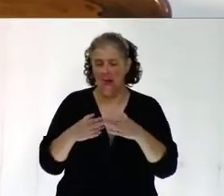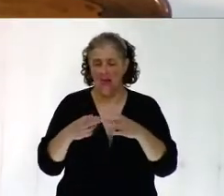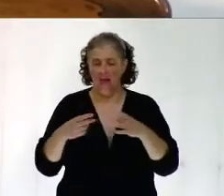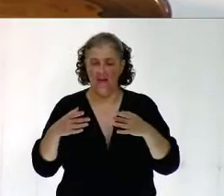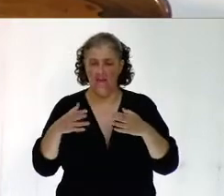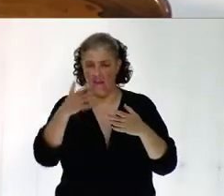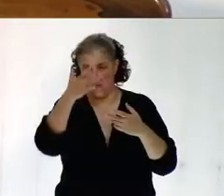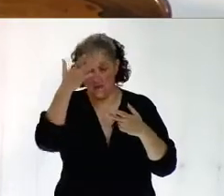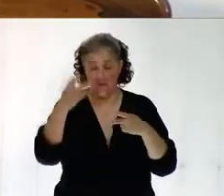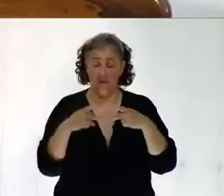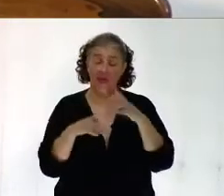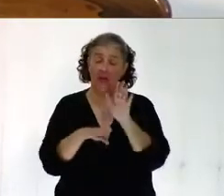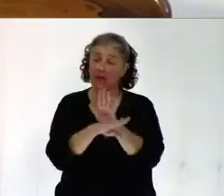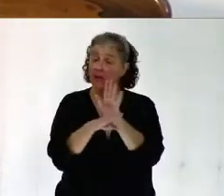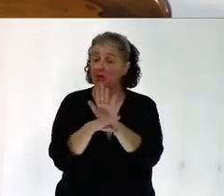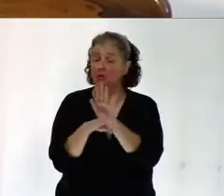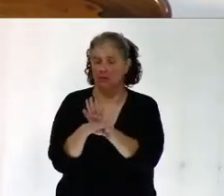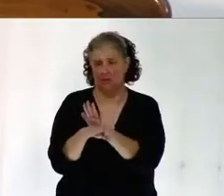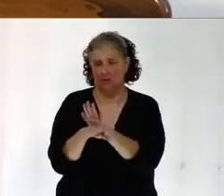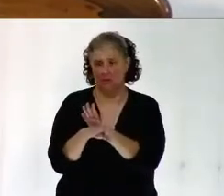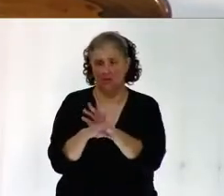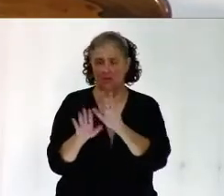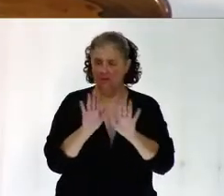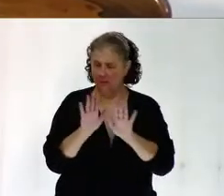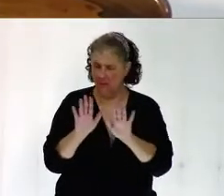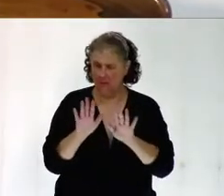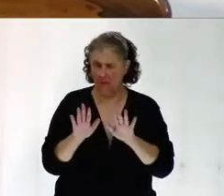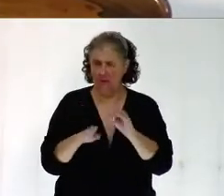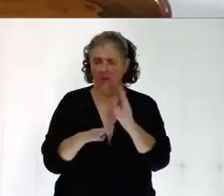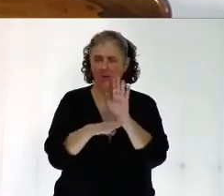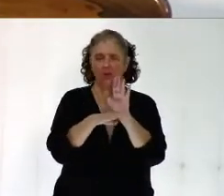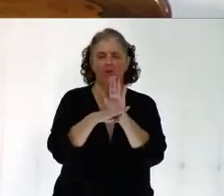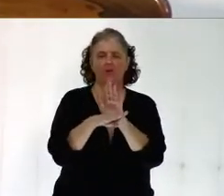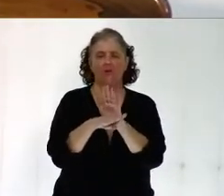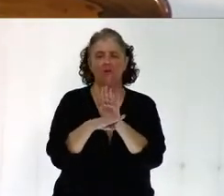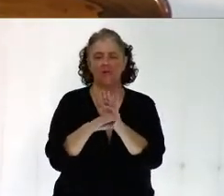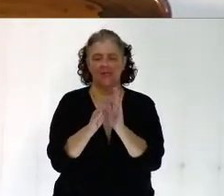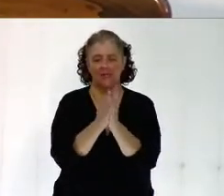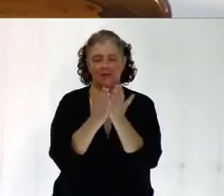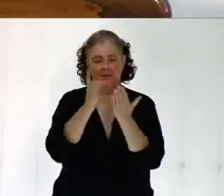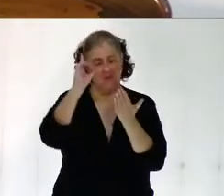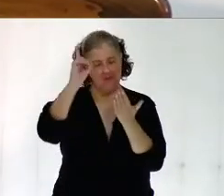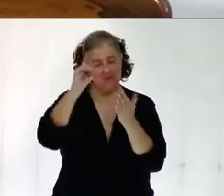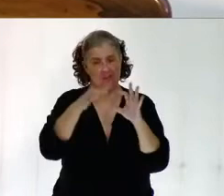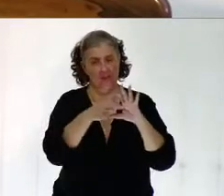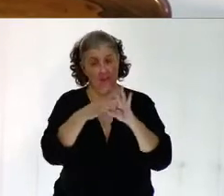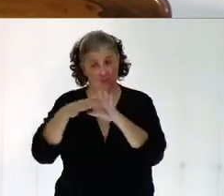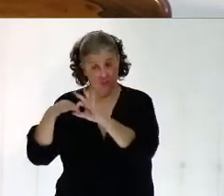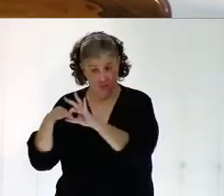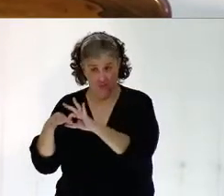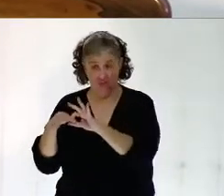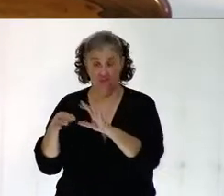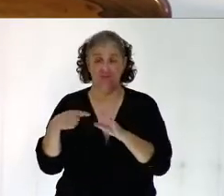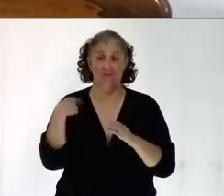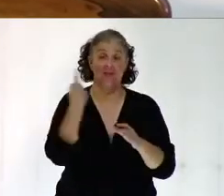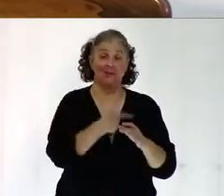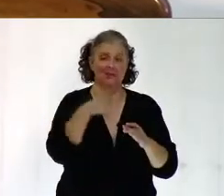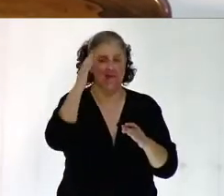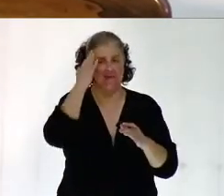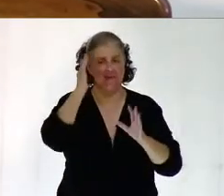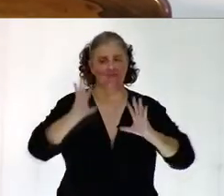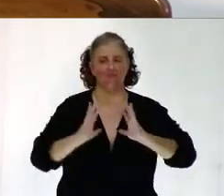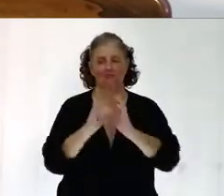lhe ajudar a se situar neste chá da vida de jesus para entendermos